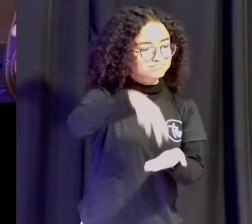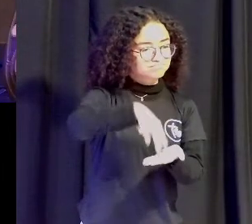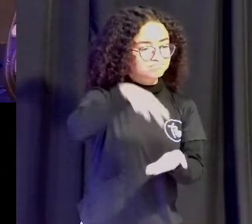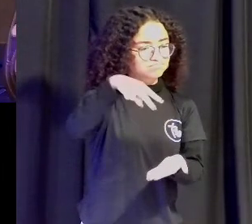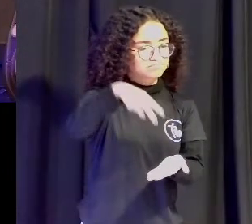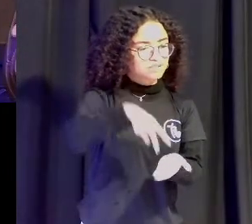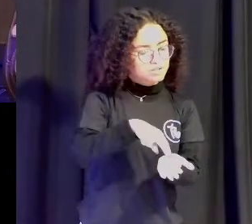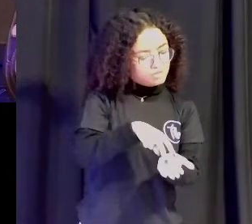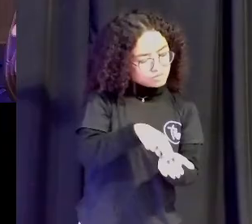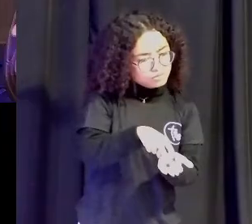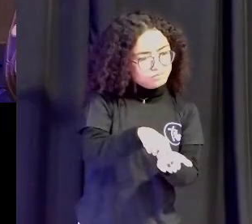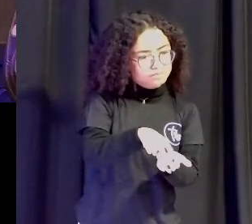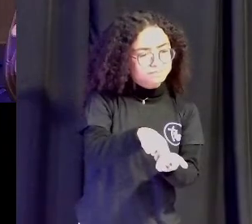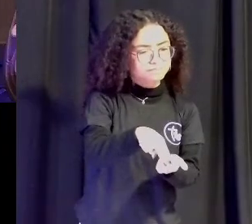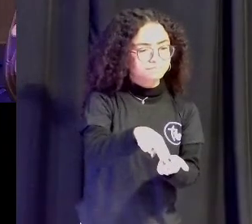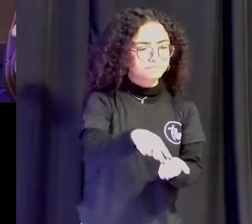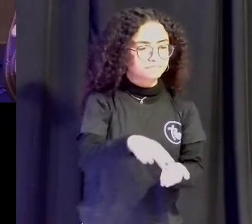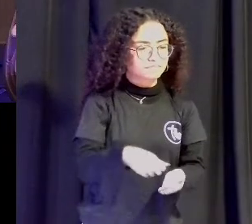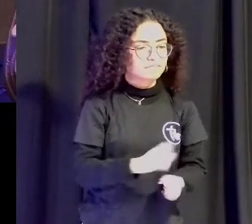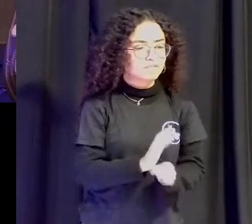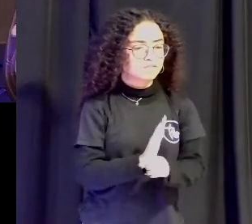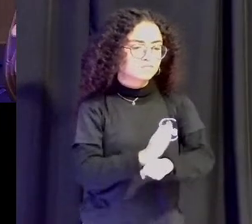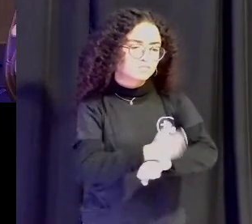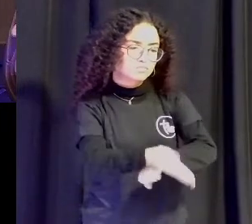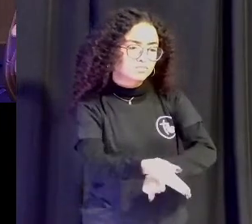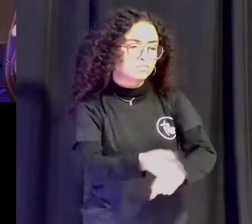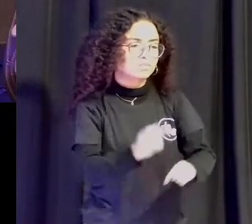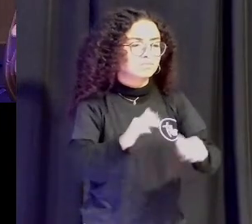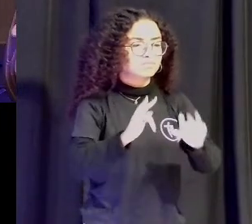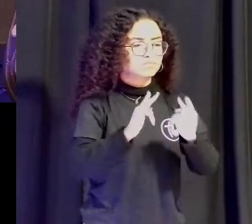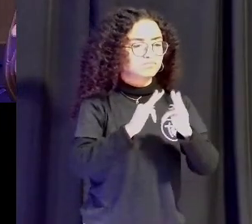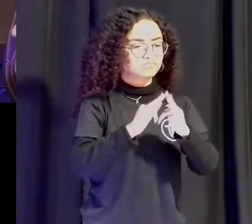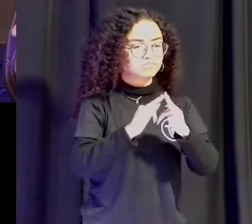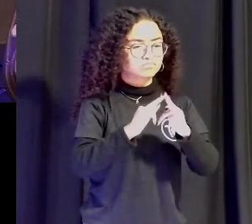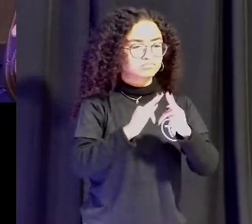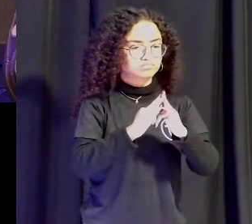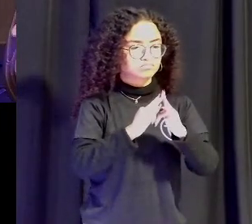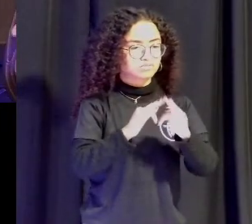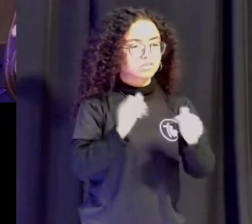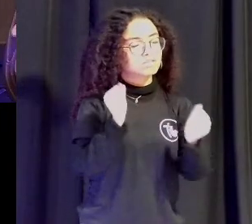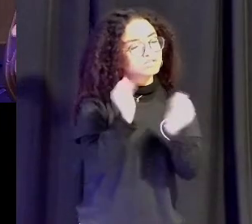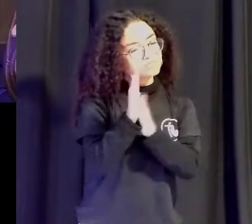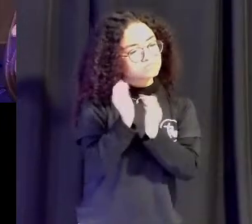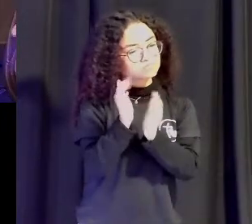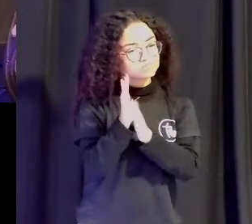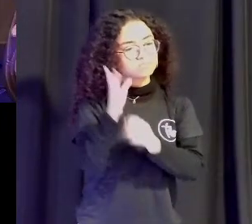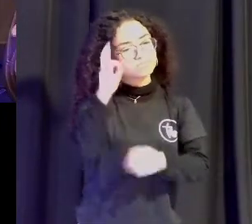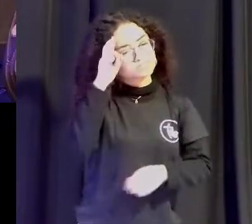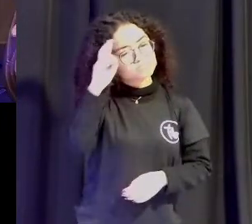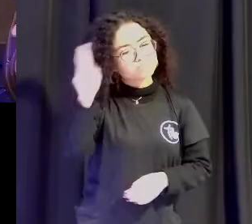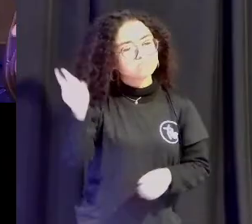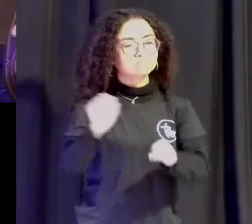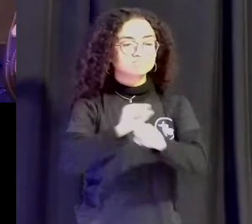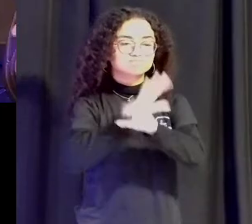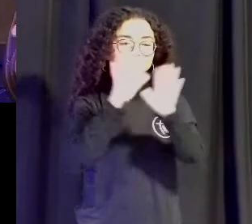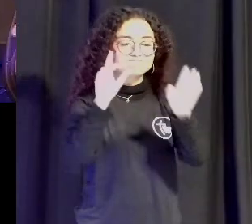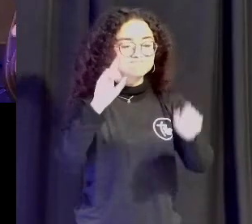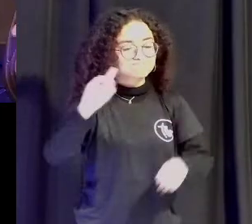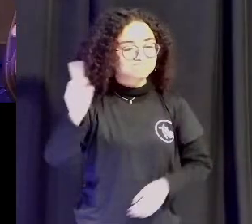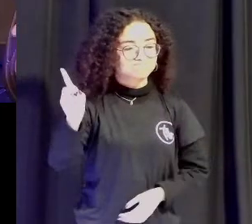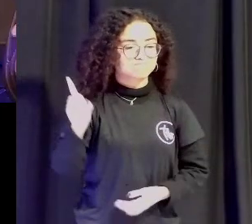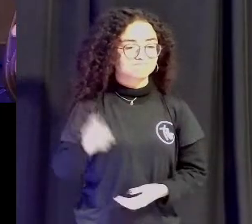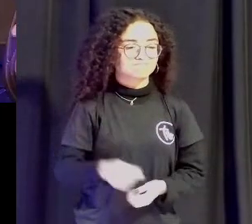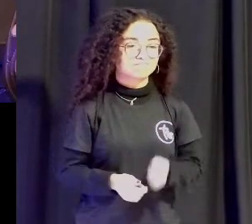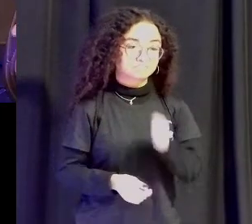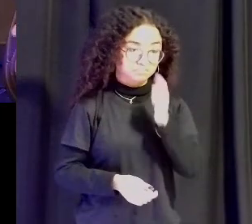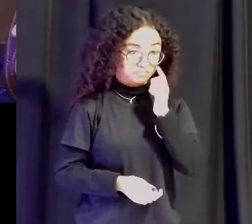andou e entrou com eles no templo, louvando ao Senhor. Glória a Deus por isso.